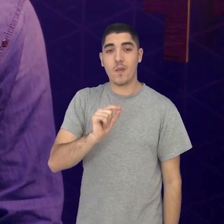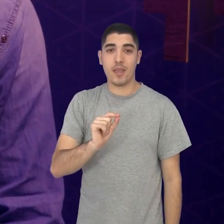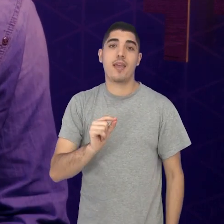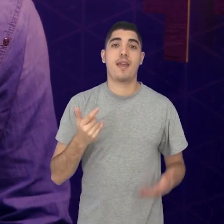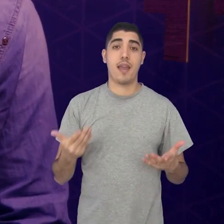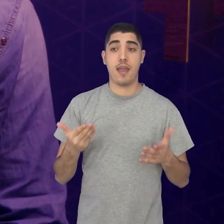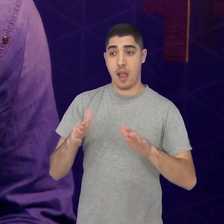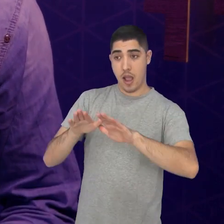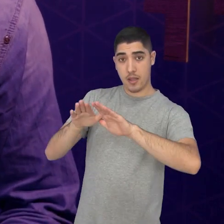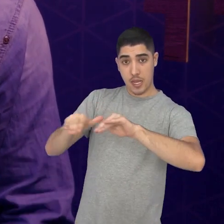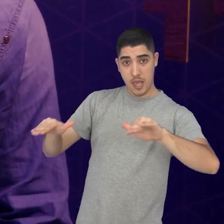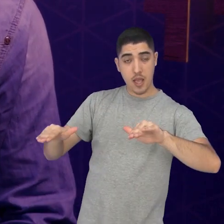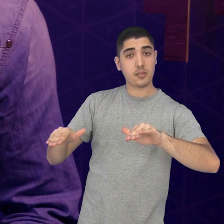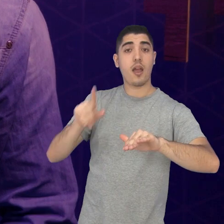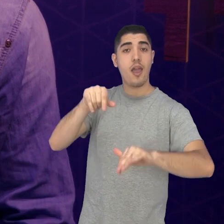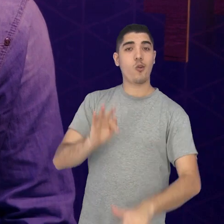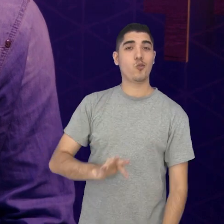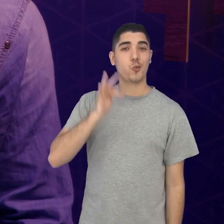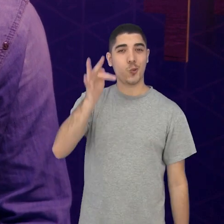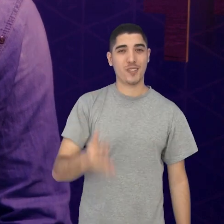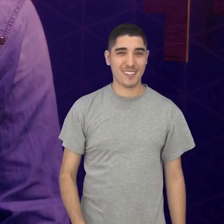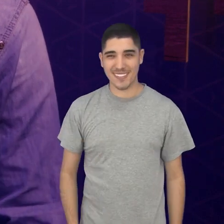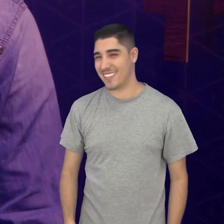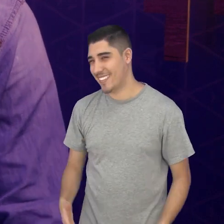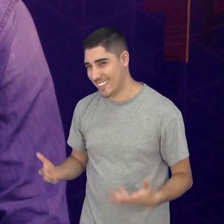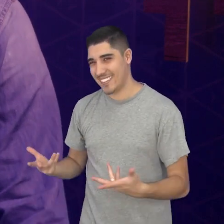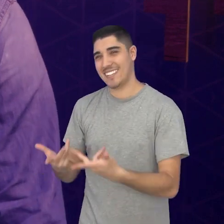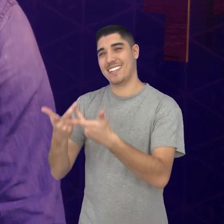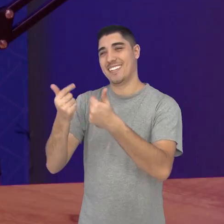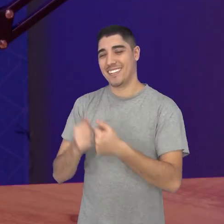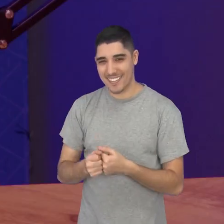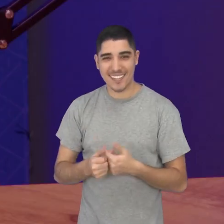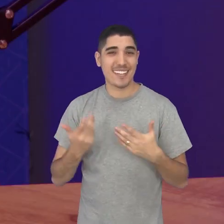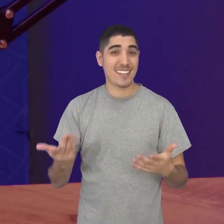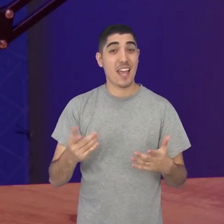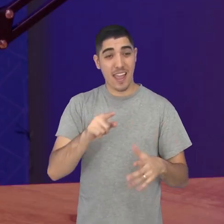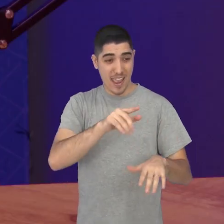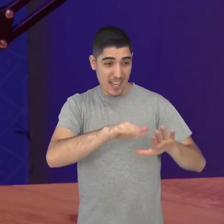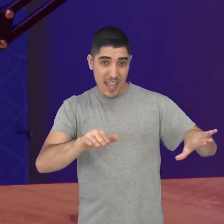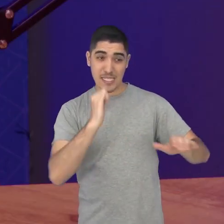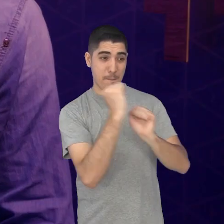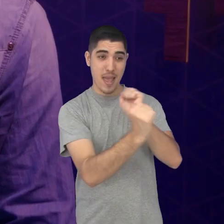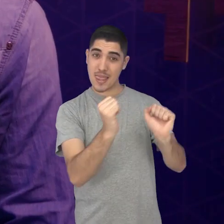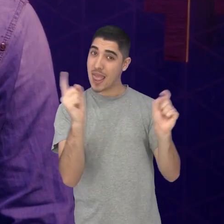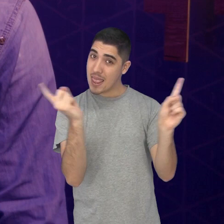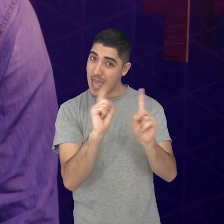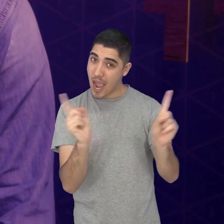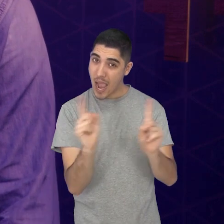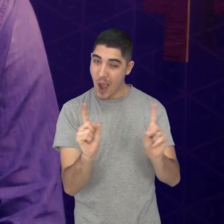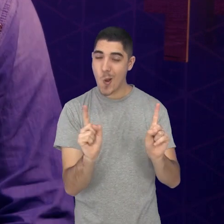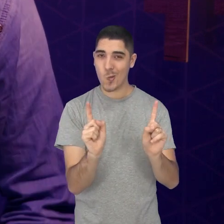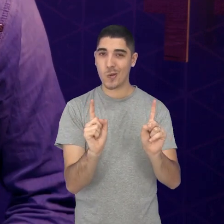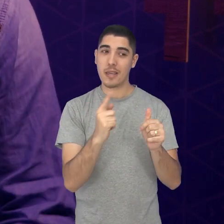Vicky, é que as crianças são o futuro. As crianças são o futuro. Então, não mate as crianças. Não mate as